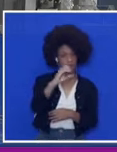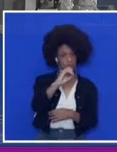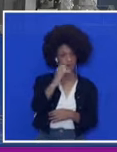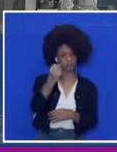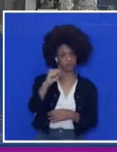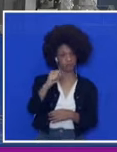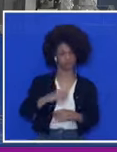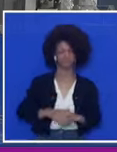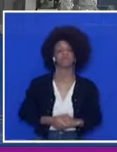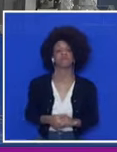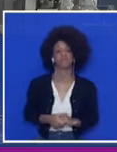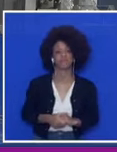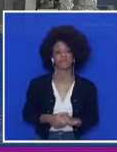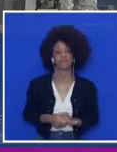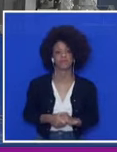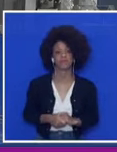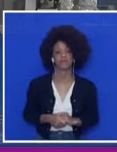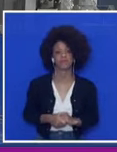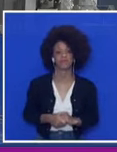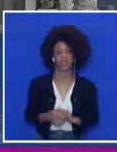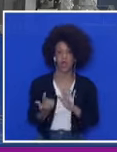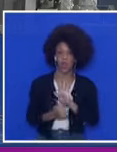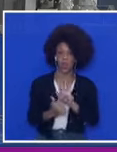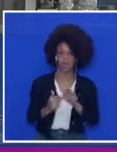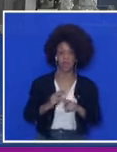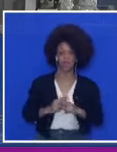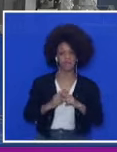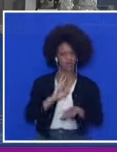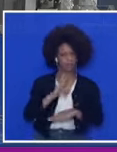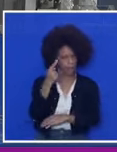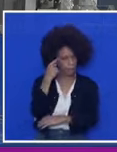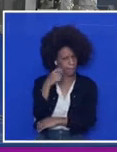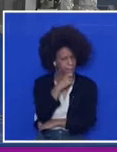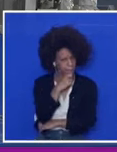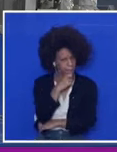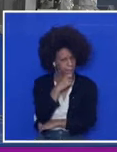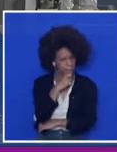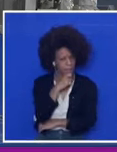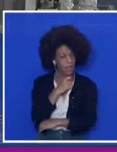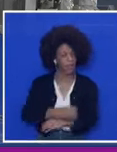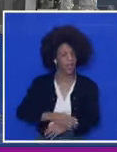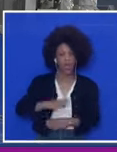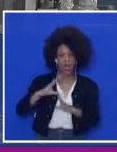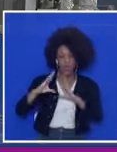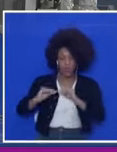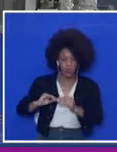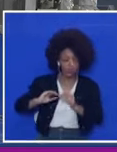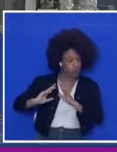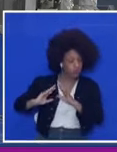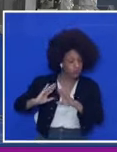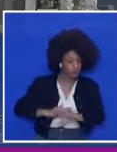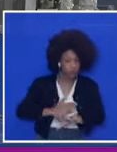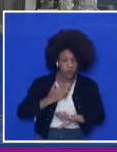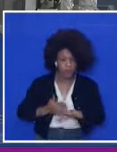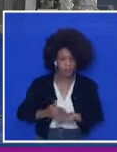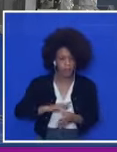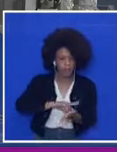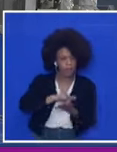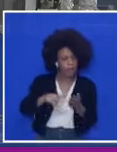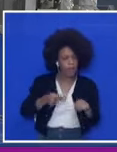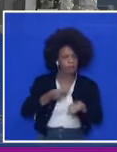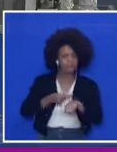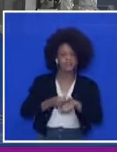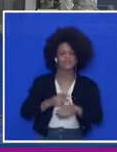cinza 08. Loterias Caixa, já pensou? Todas as noites, milhões em prêmios para você.